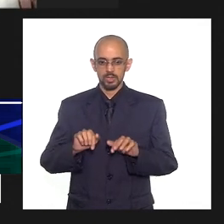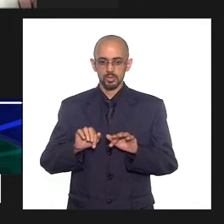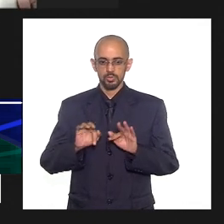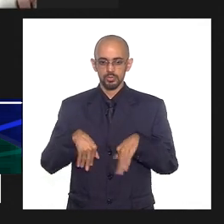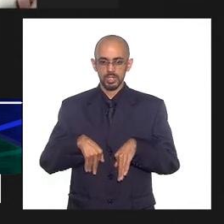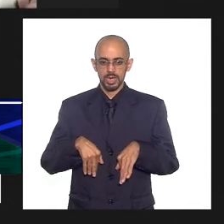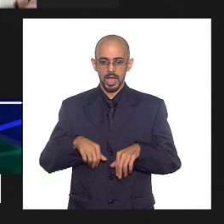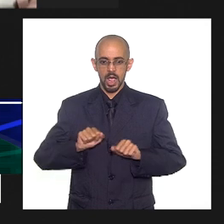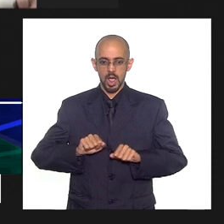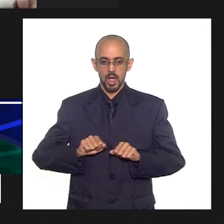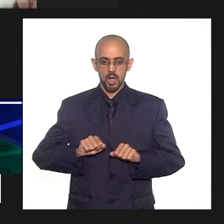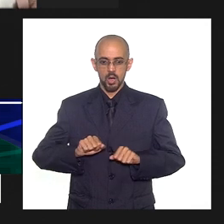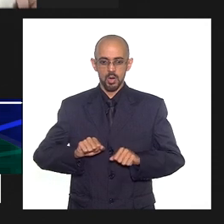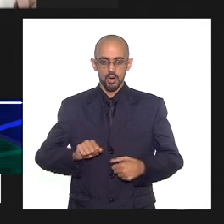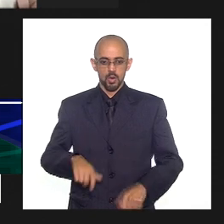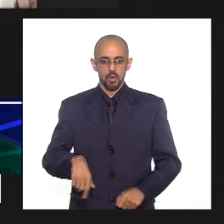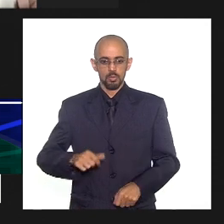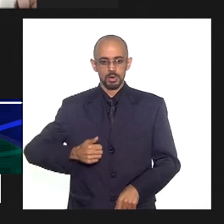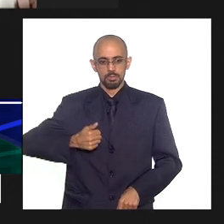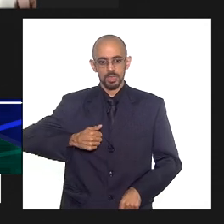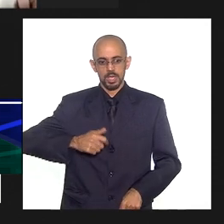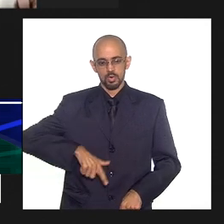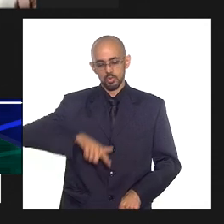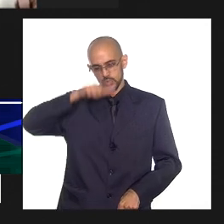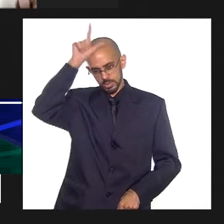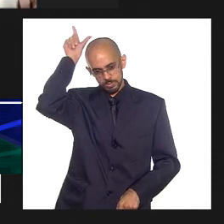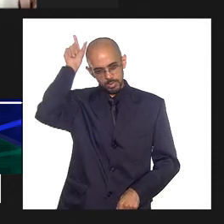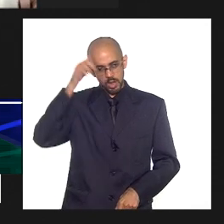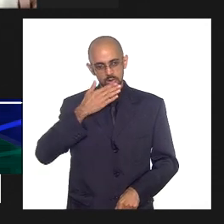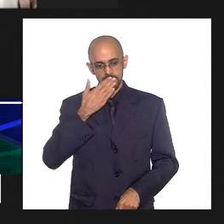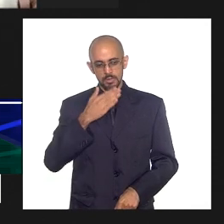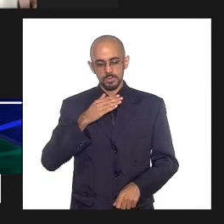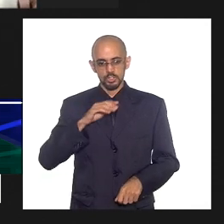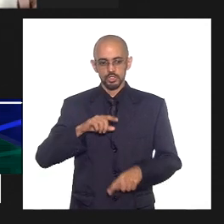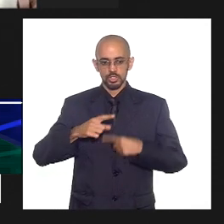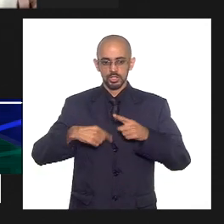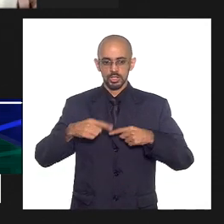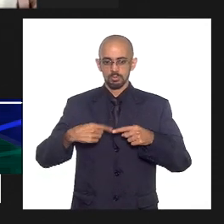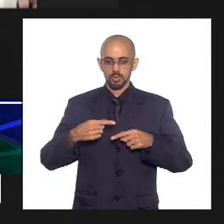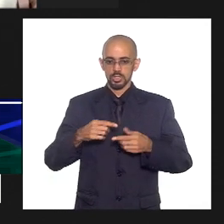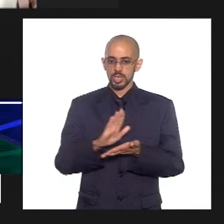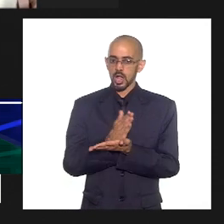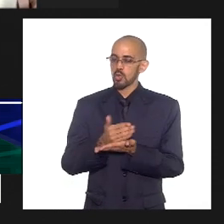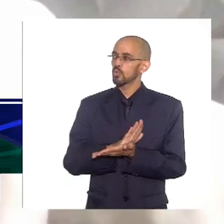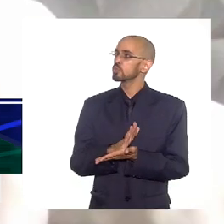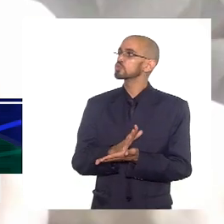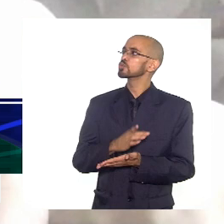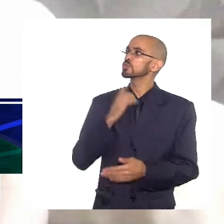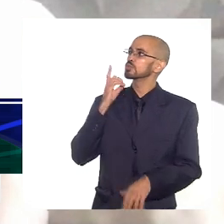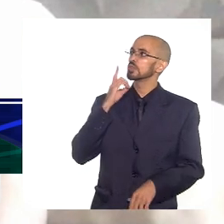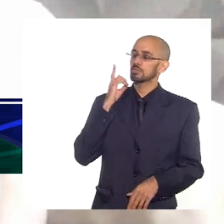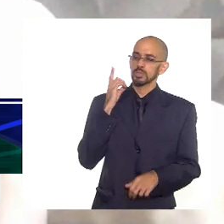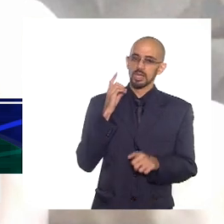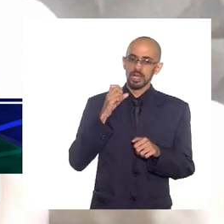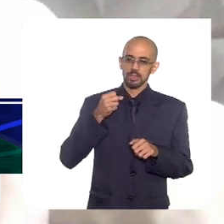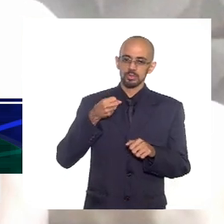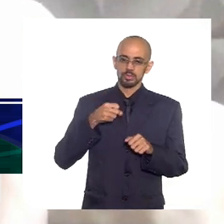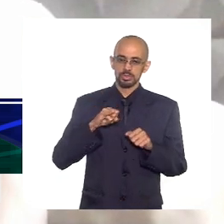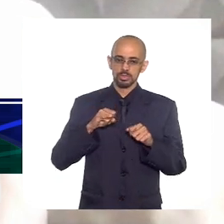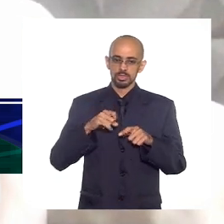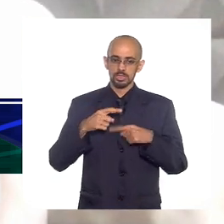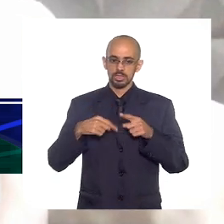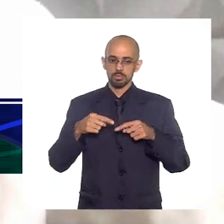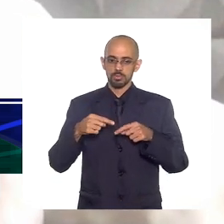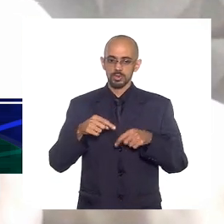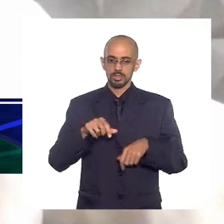primeiro orador inscrito é o deputado Luiz Paulo. E eu vou pedir depois a alguns dos deputados que possa ficar às